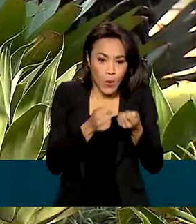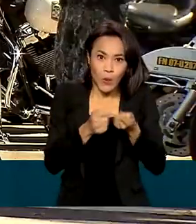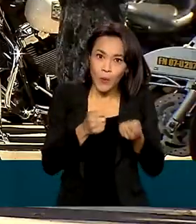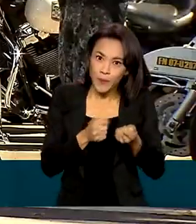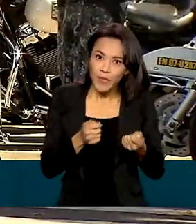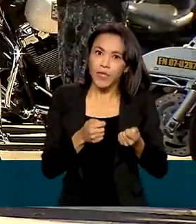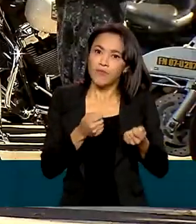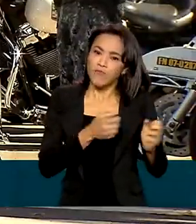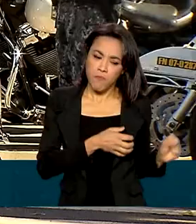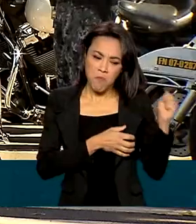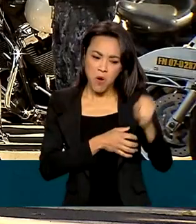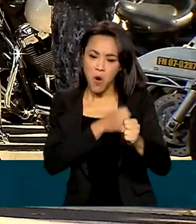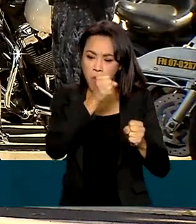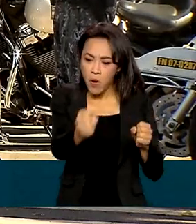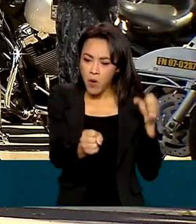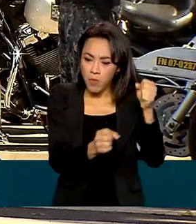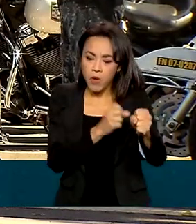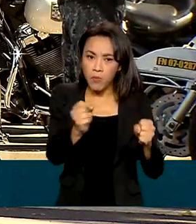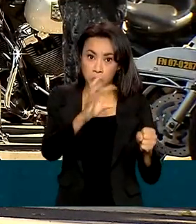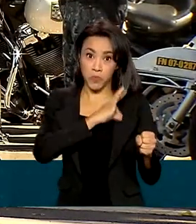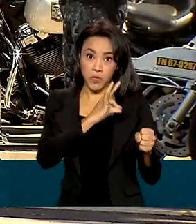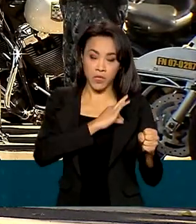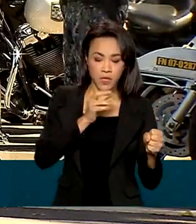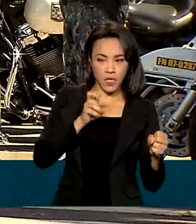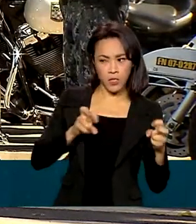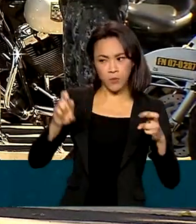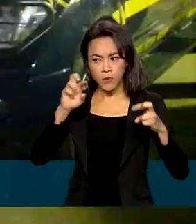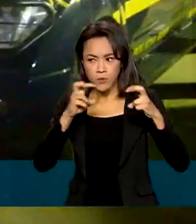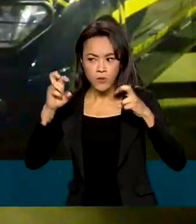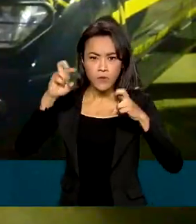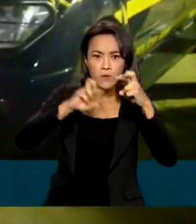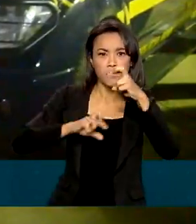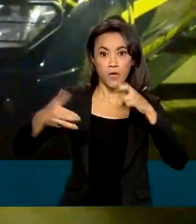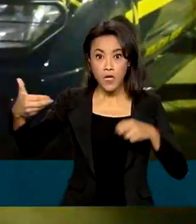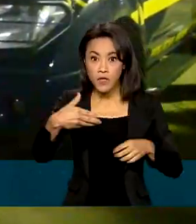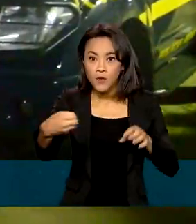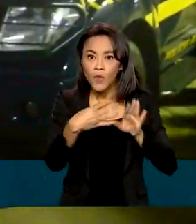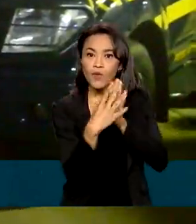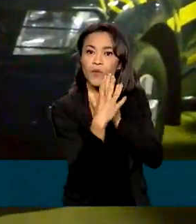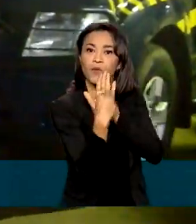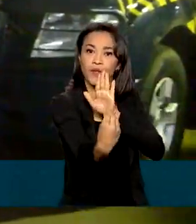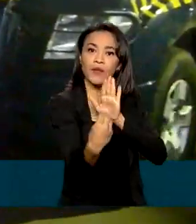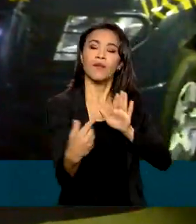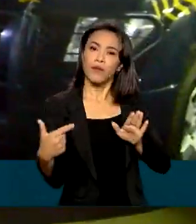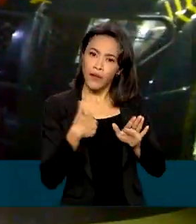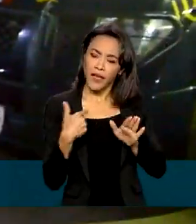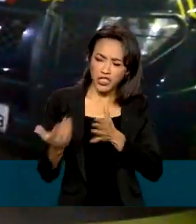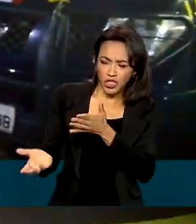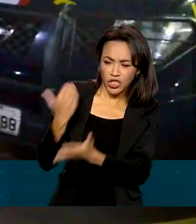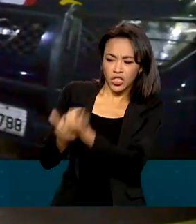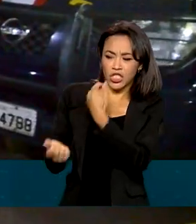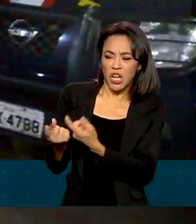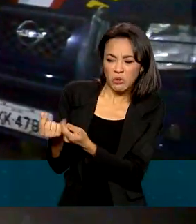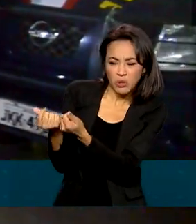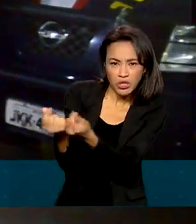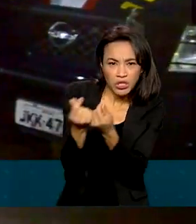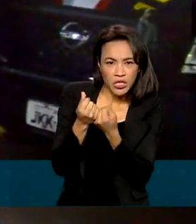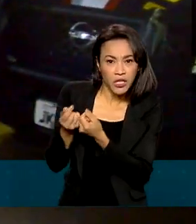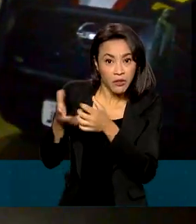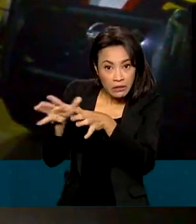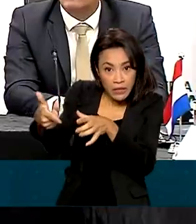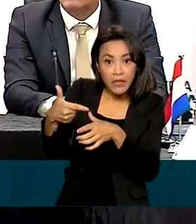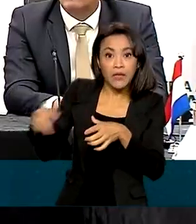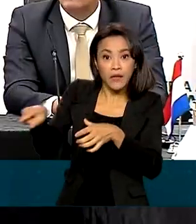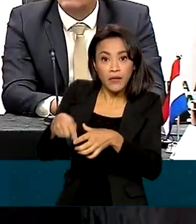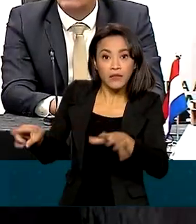com o policiamento integrado por inteligência esse novo modelo que era ainda retirar o poder financeiro das facções